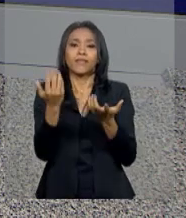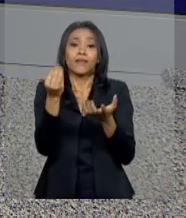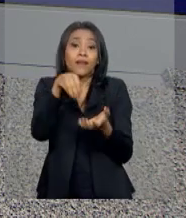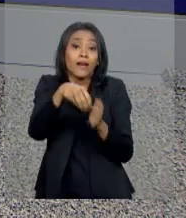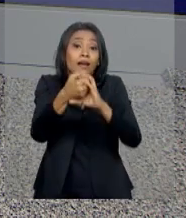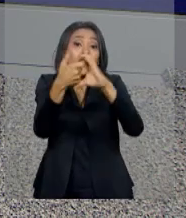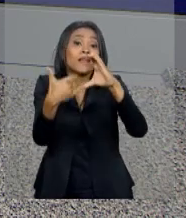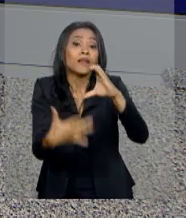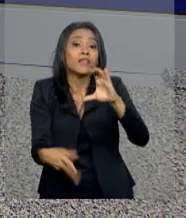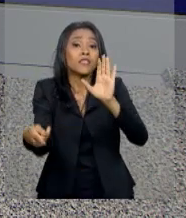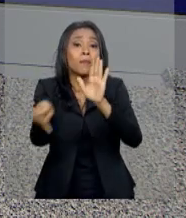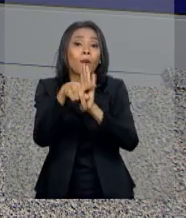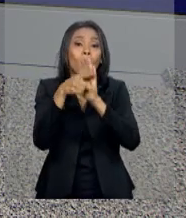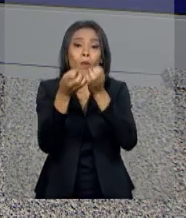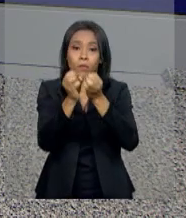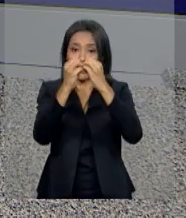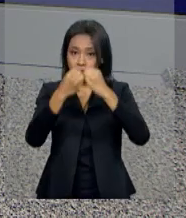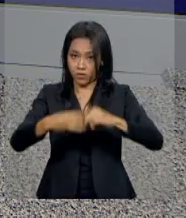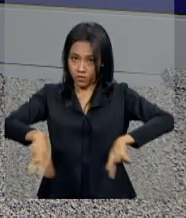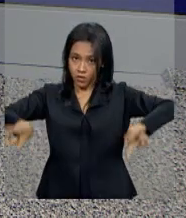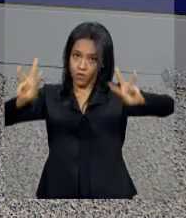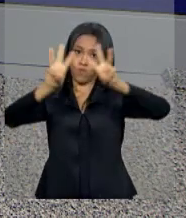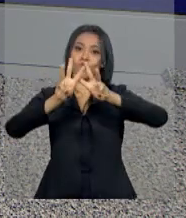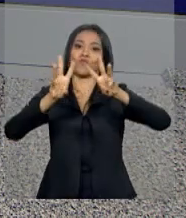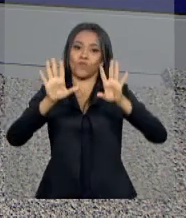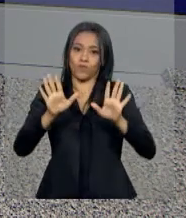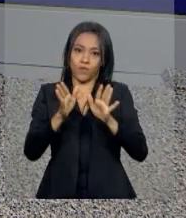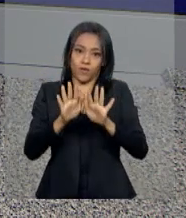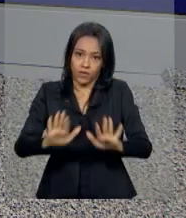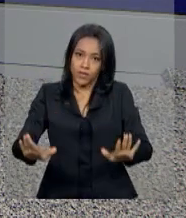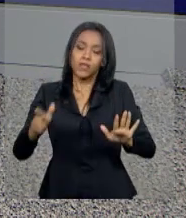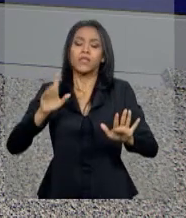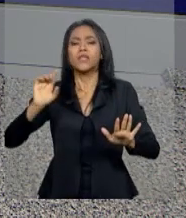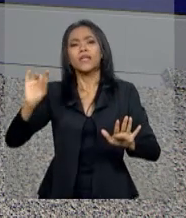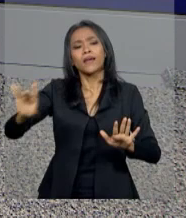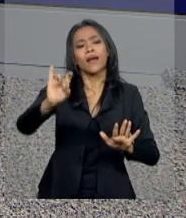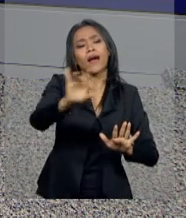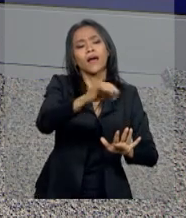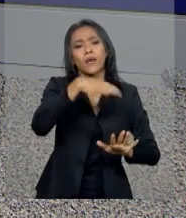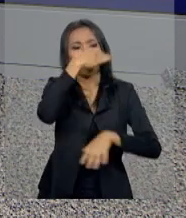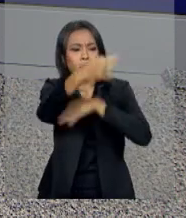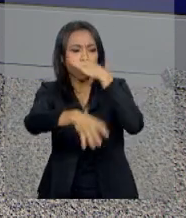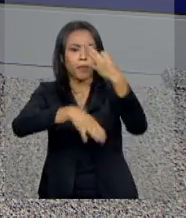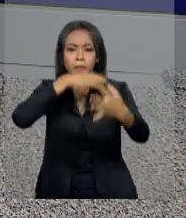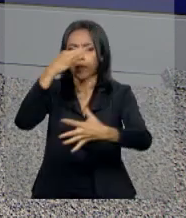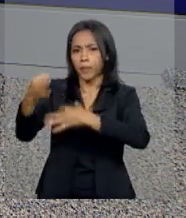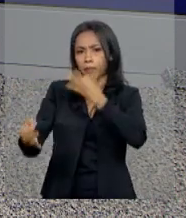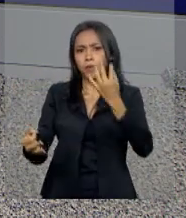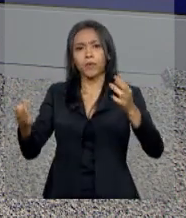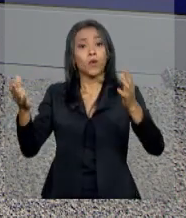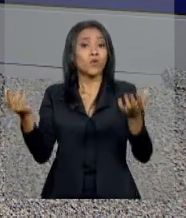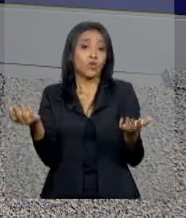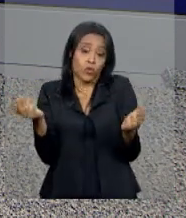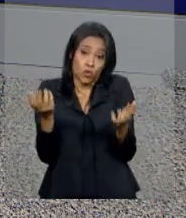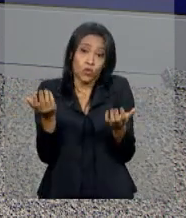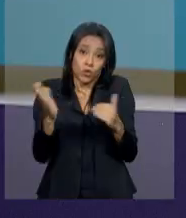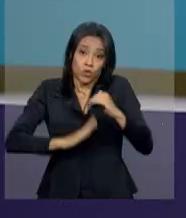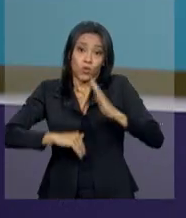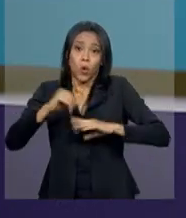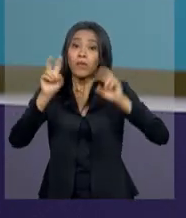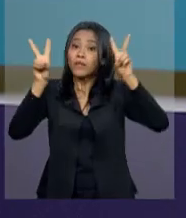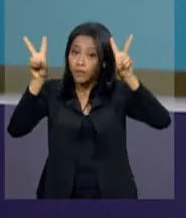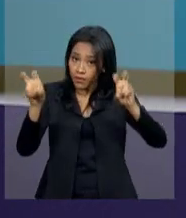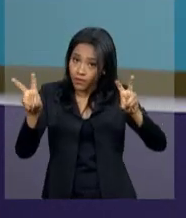até Nova York, nesse momento da Assembleia Geral, e apresentarem diferentes pontos de vista em relação aos temas e tentar